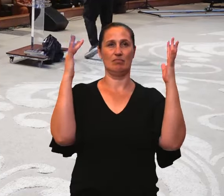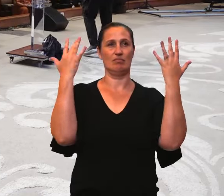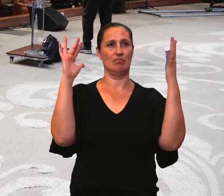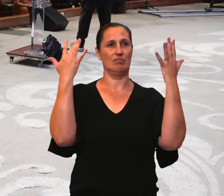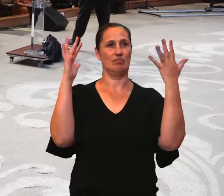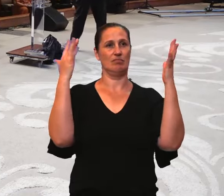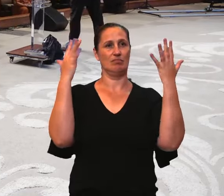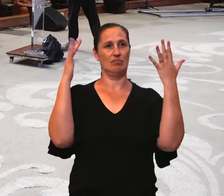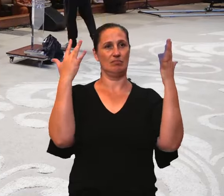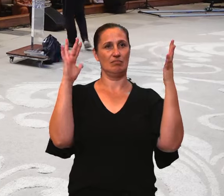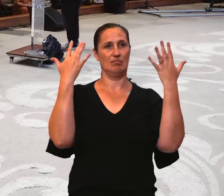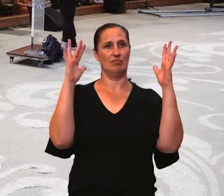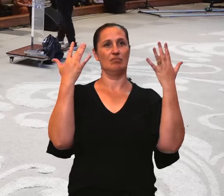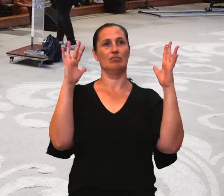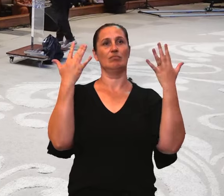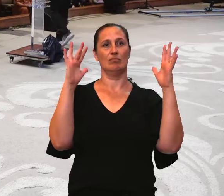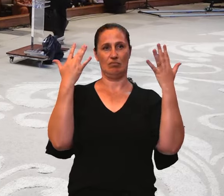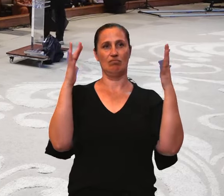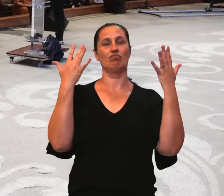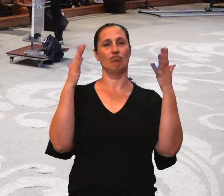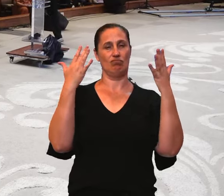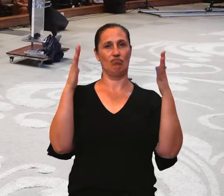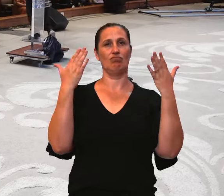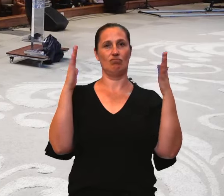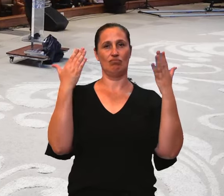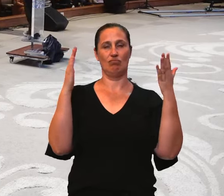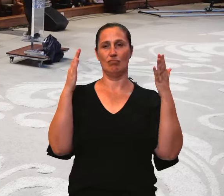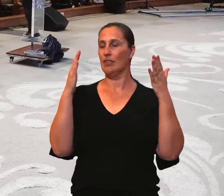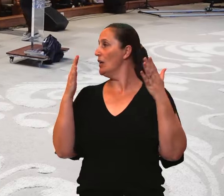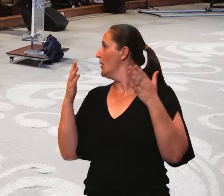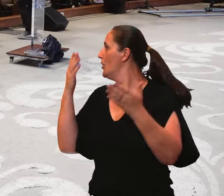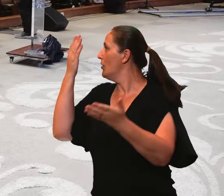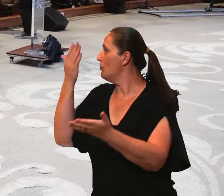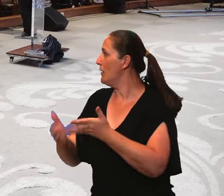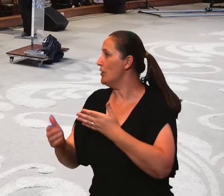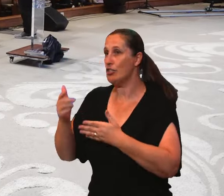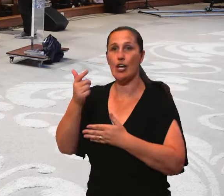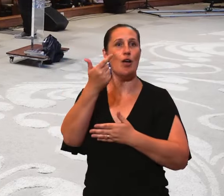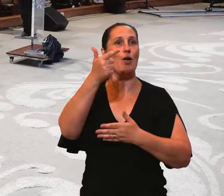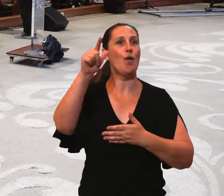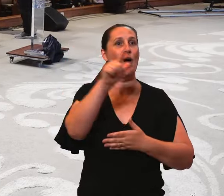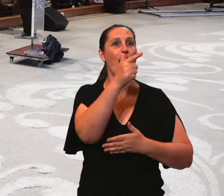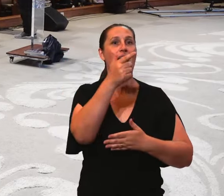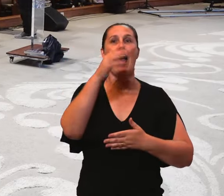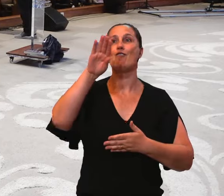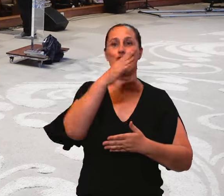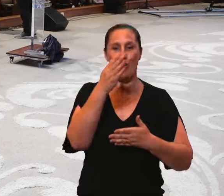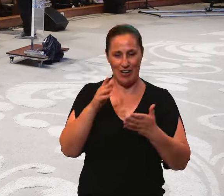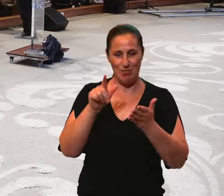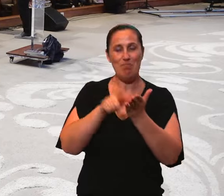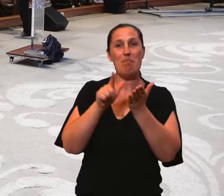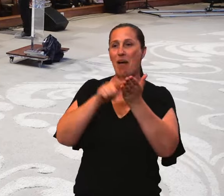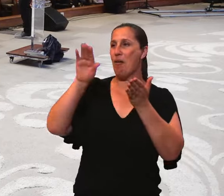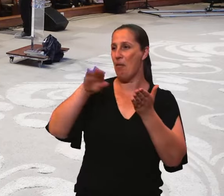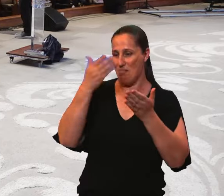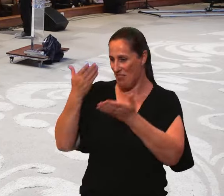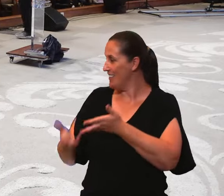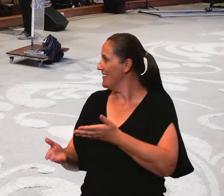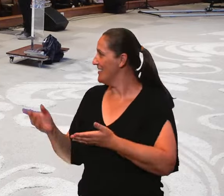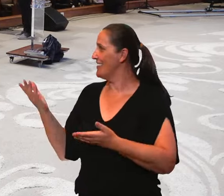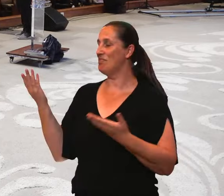Agora eu não posso mais pregar que eu perdi a folhinha do sermão caiu lá atrás mas você agora sabe